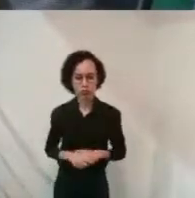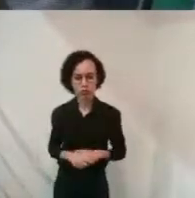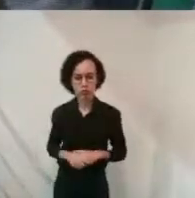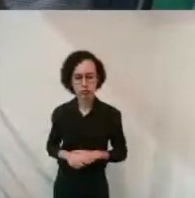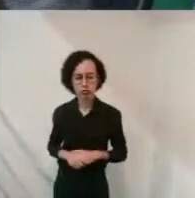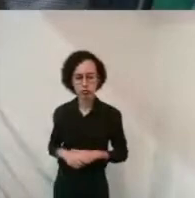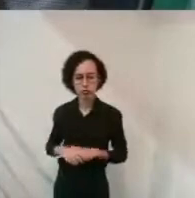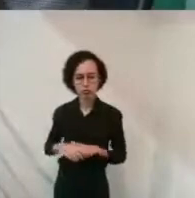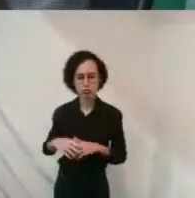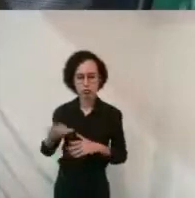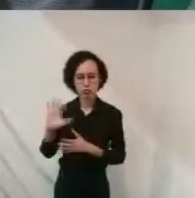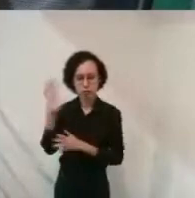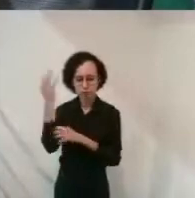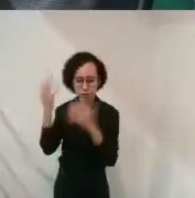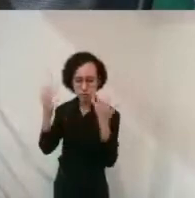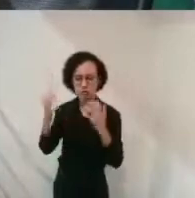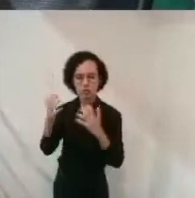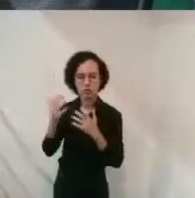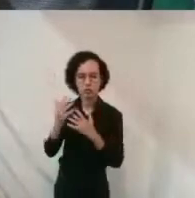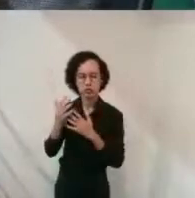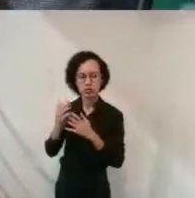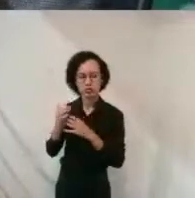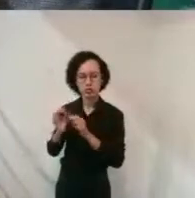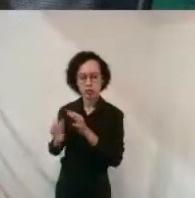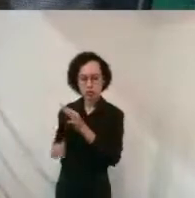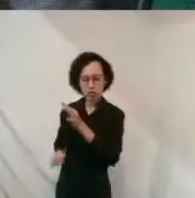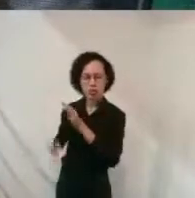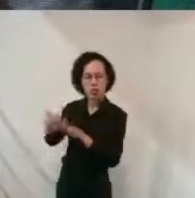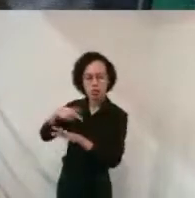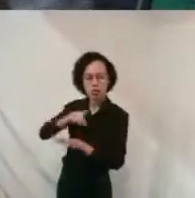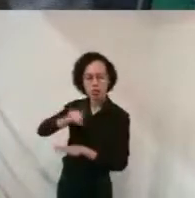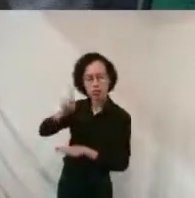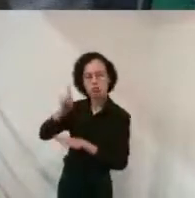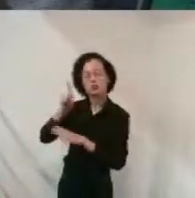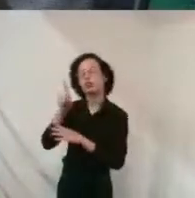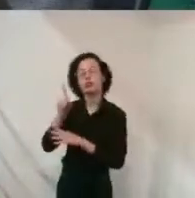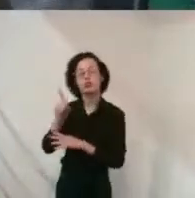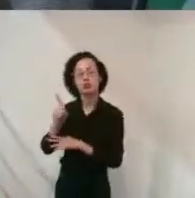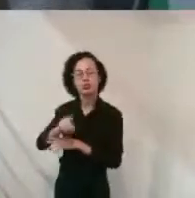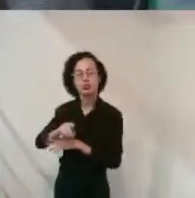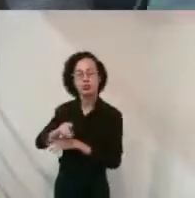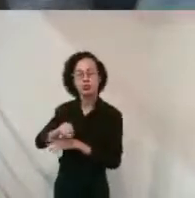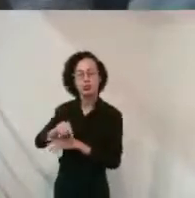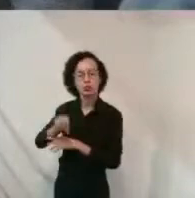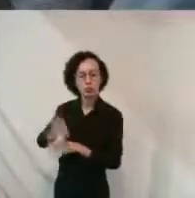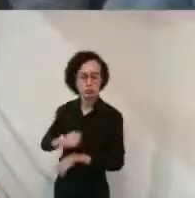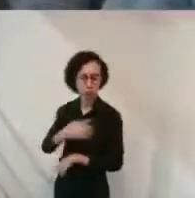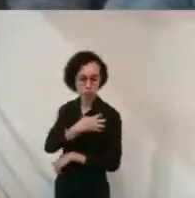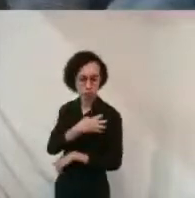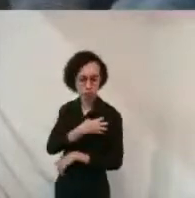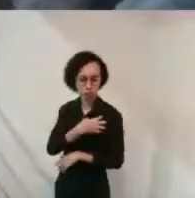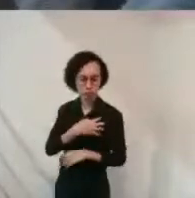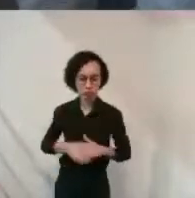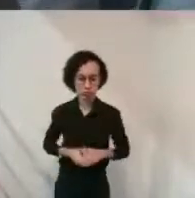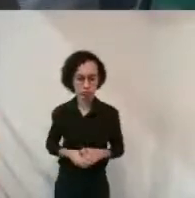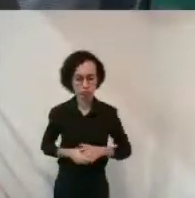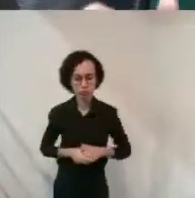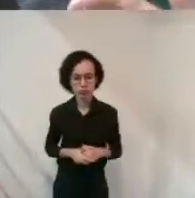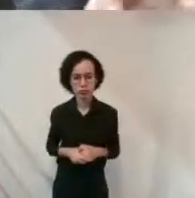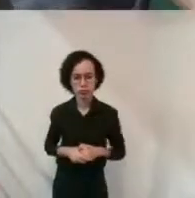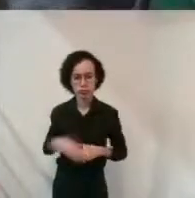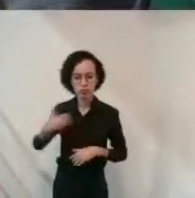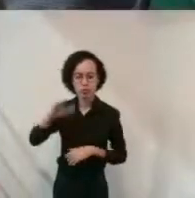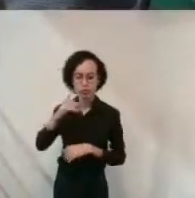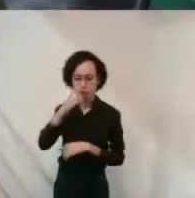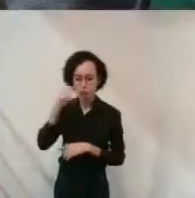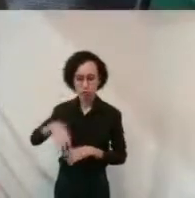Mata Atlântica mais extensa é no litoral da Bahia. E onde tem mais lixão no Brasil, na faixa litorânea, é na Bahia. Então,